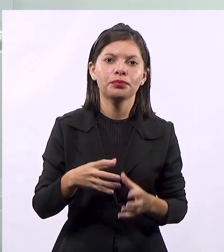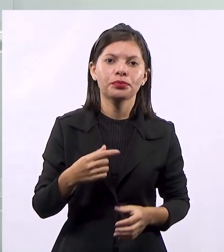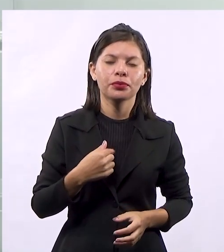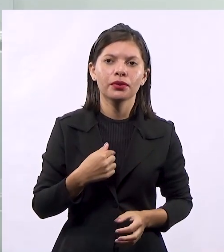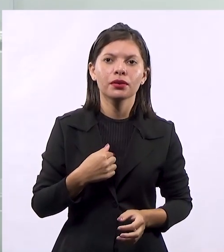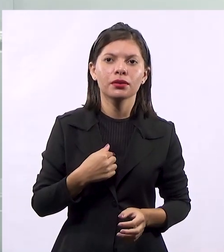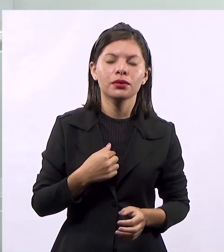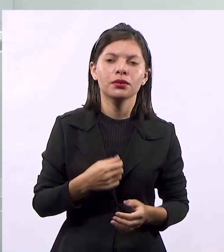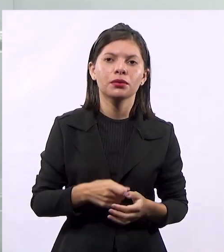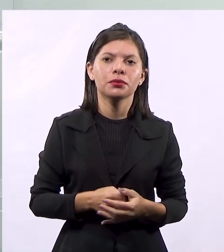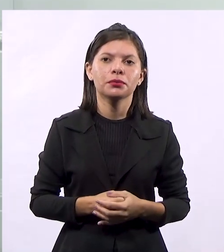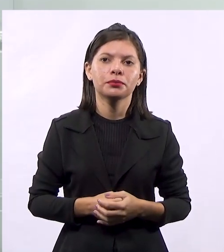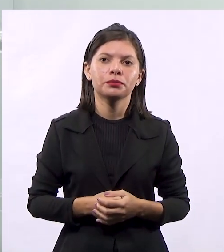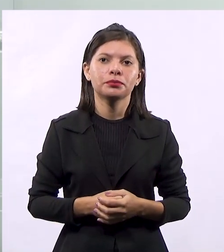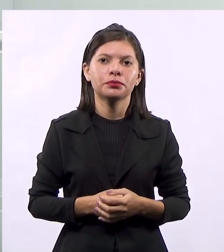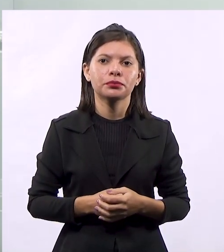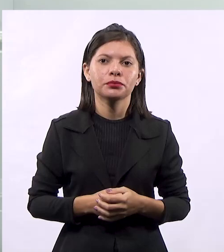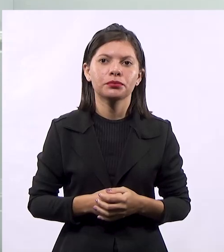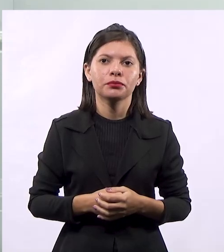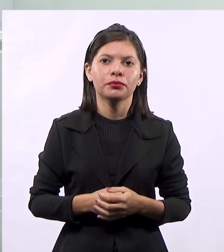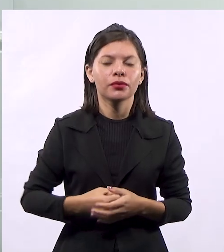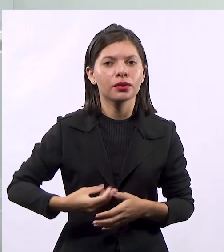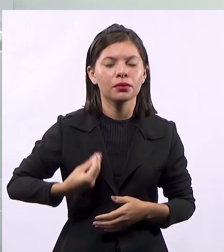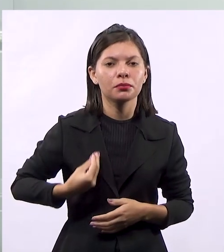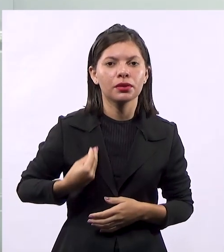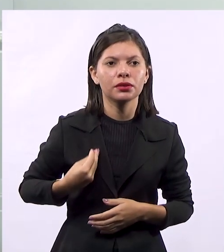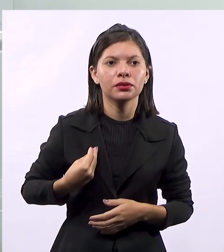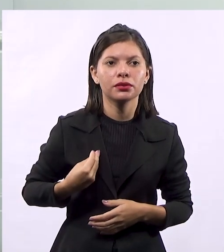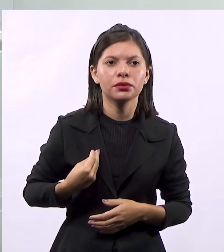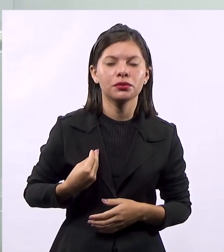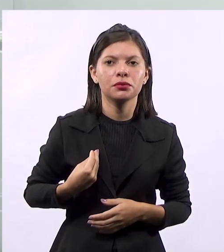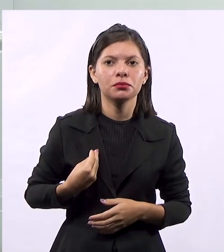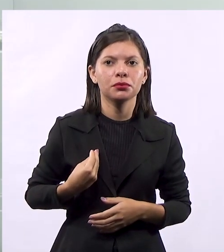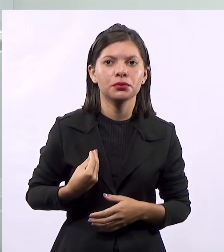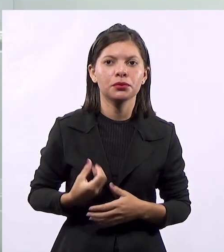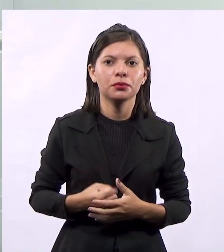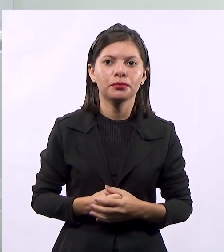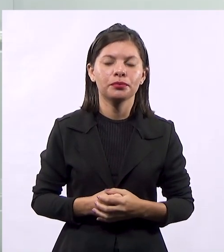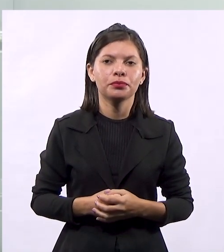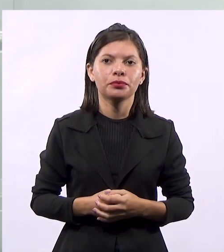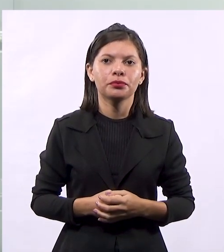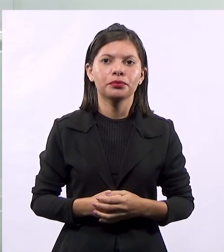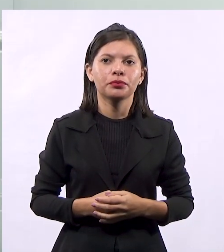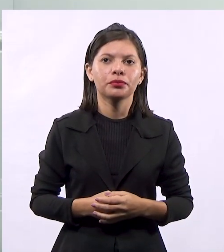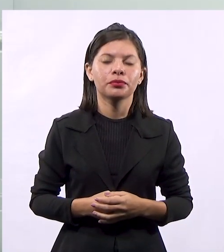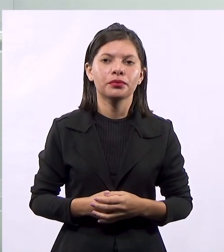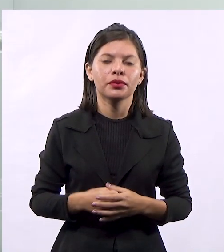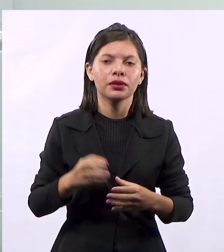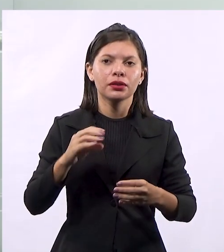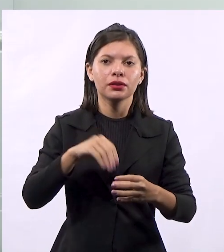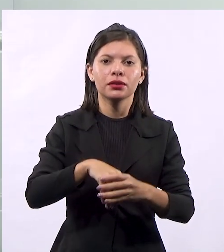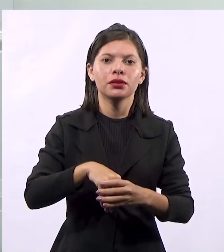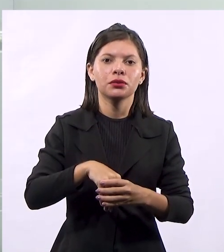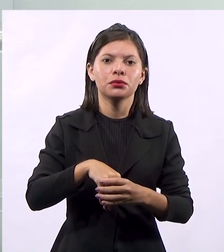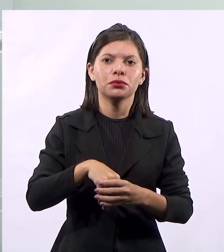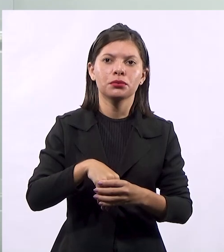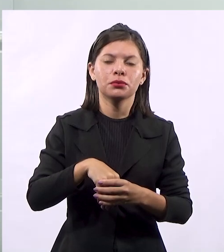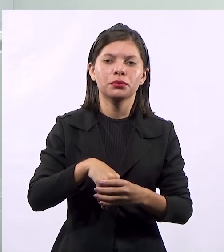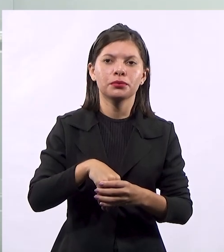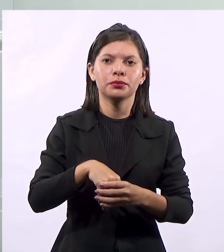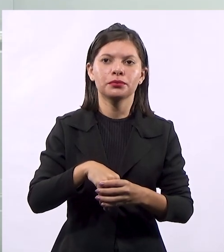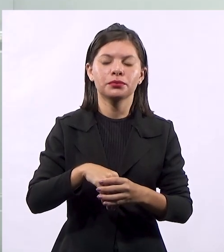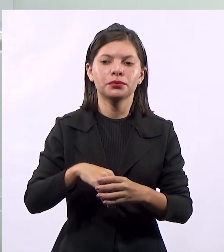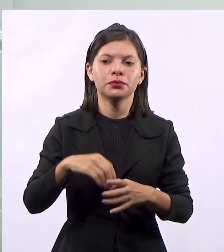bens valorosos para aquela comunidade. Então, cidadania, ela está nessa relação de que eu participo da